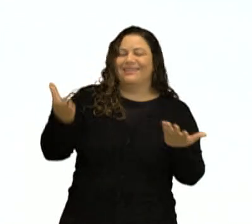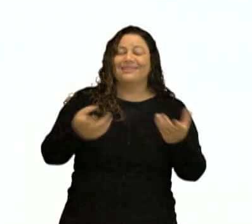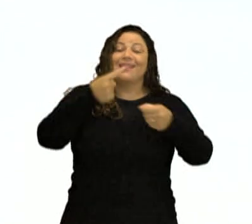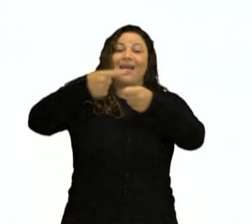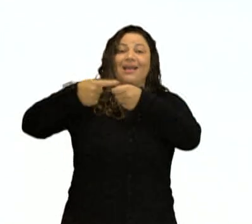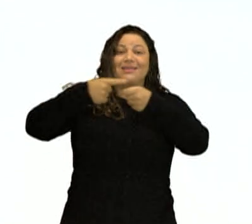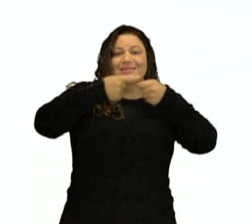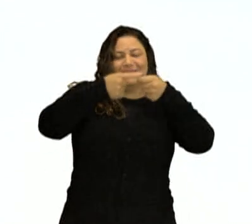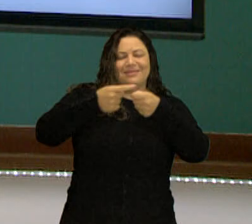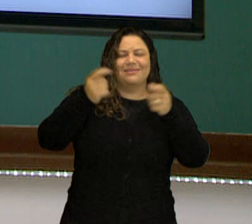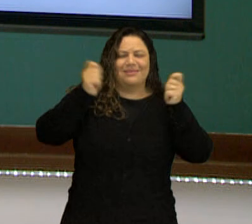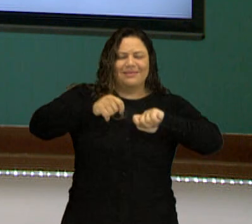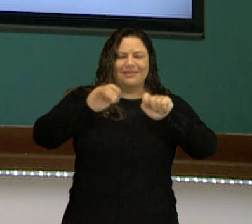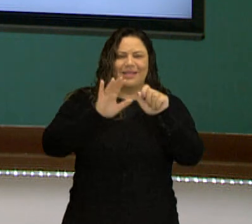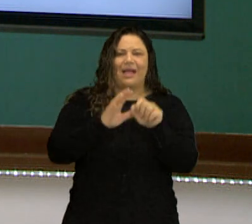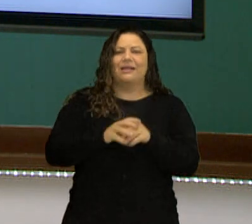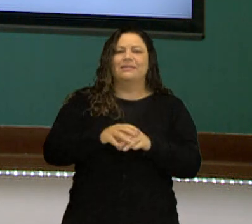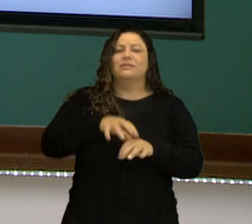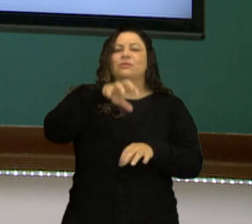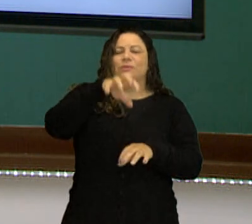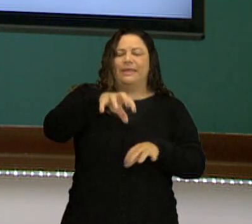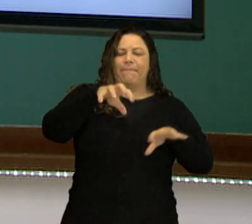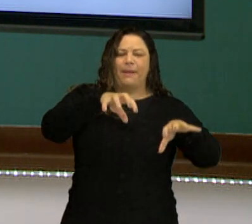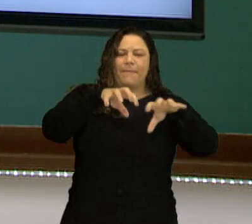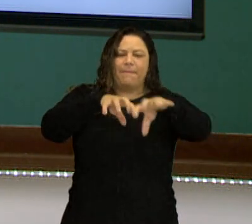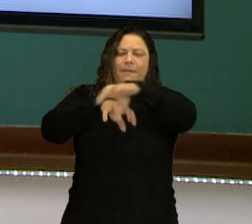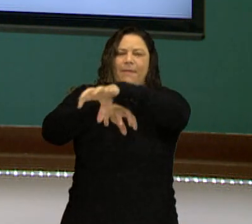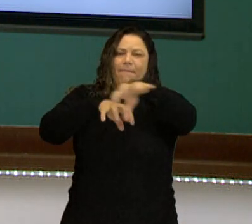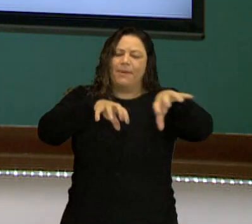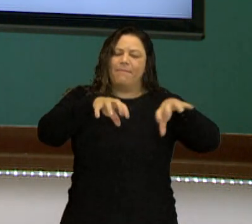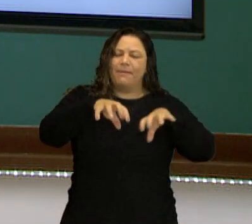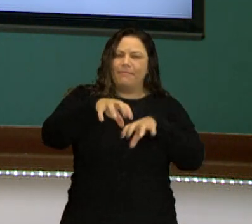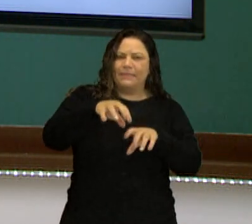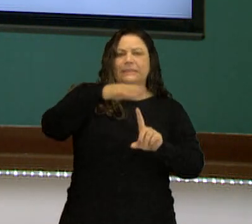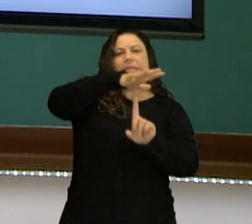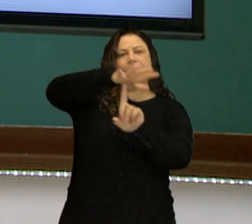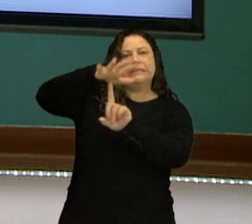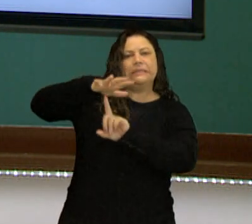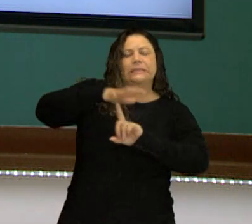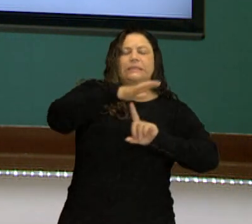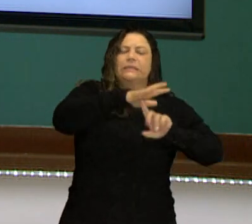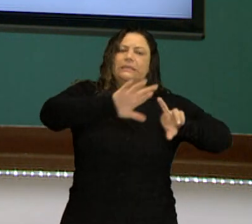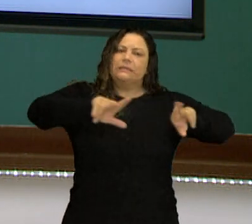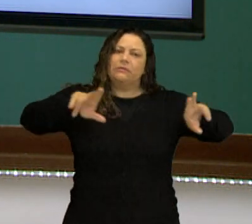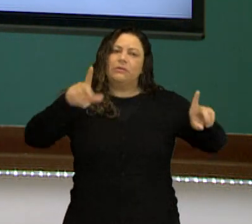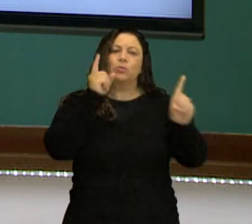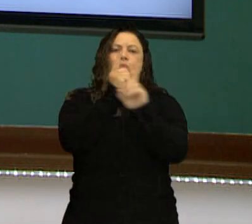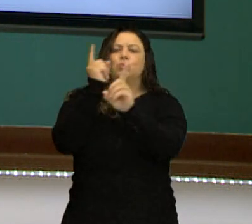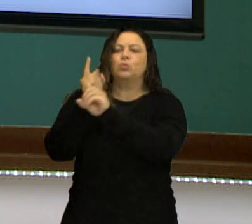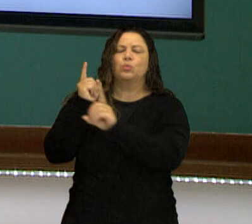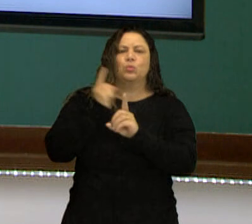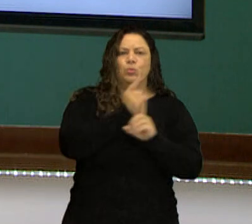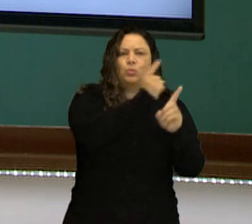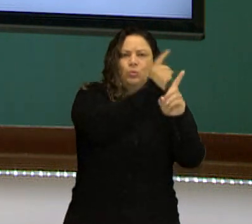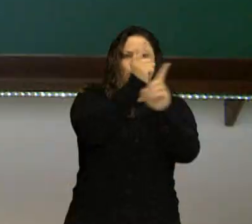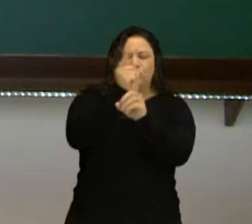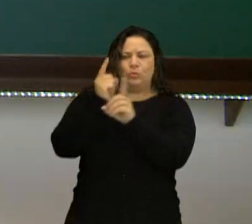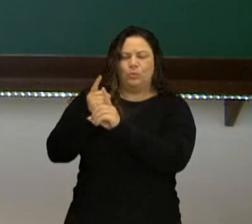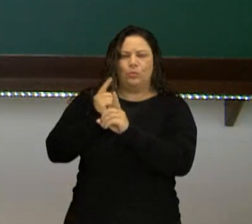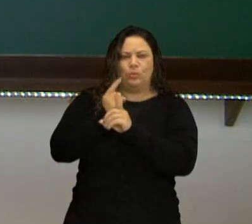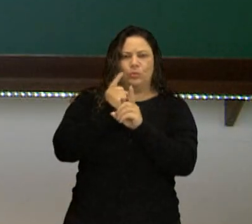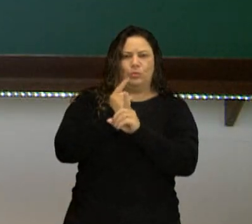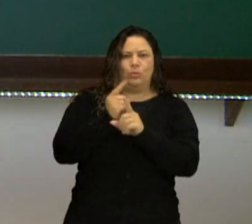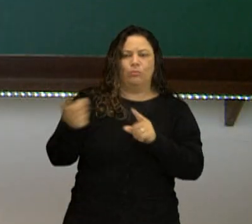medievais. E essas feiras medievais surgiram do encontro das rotas comerciais. Então nós